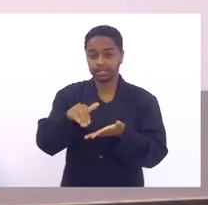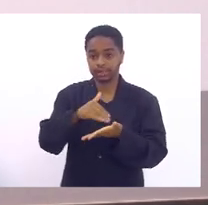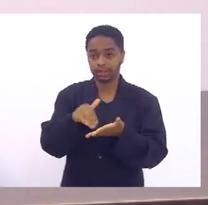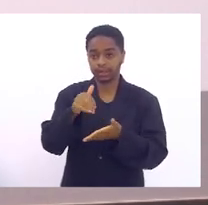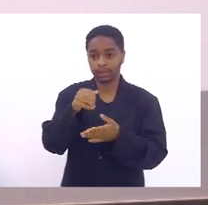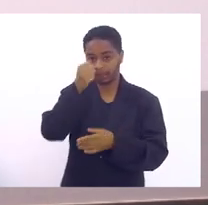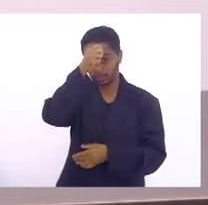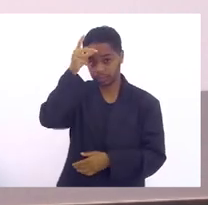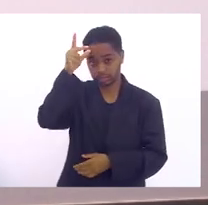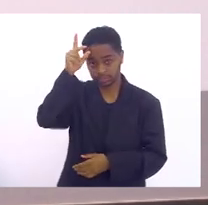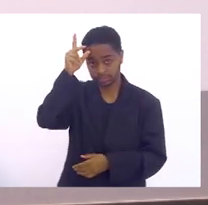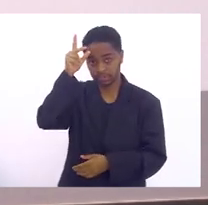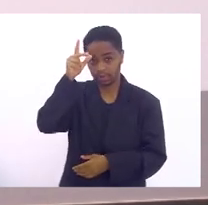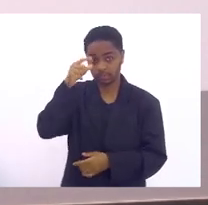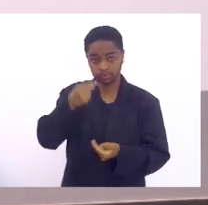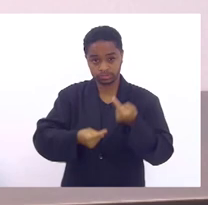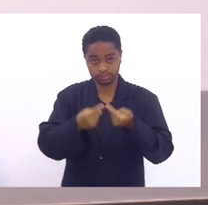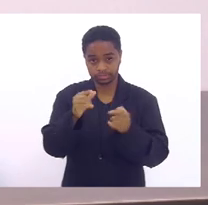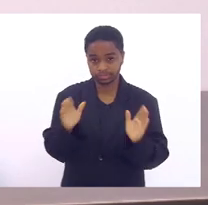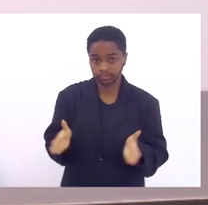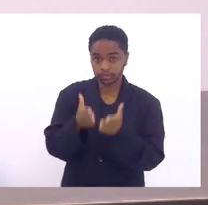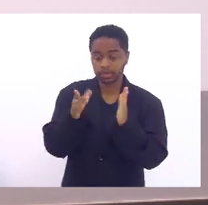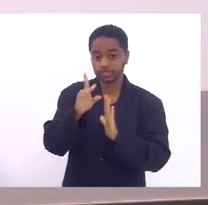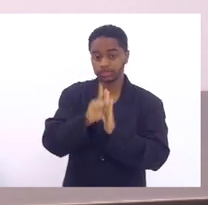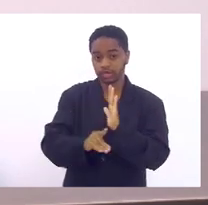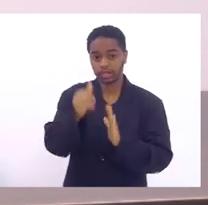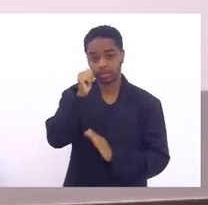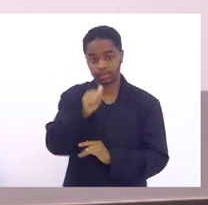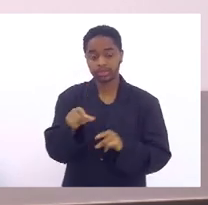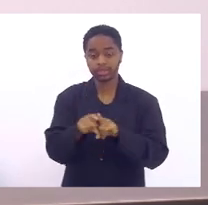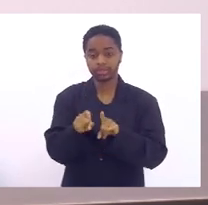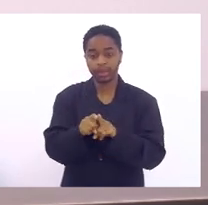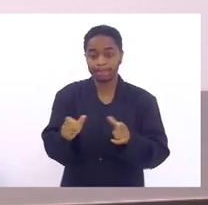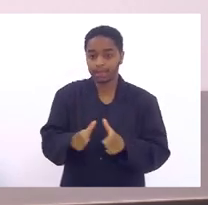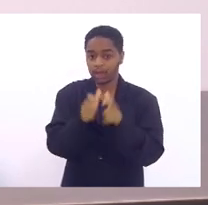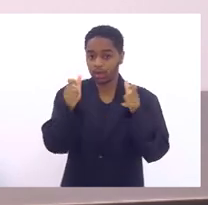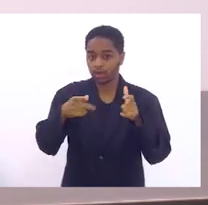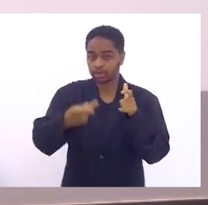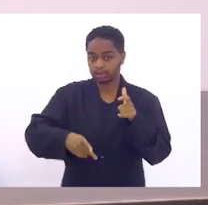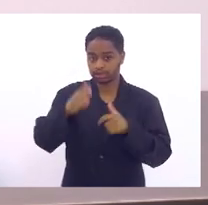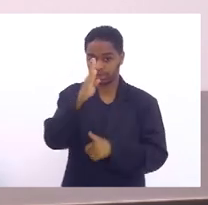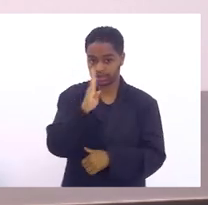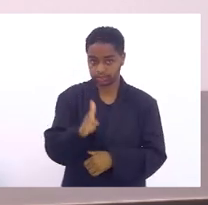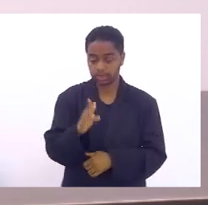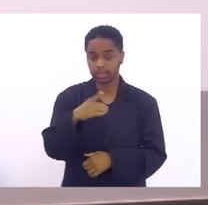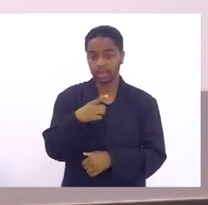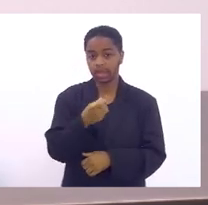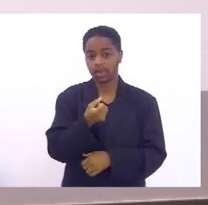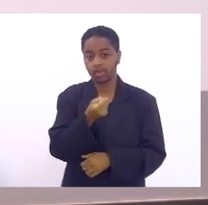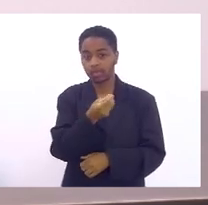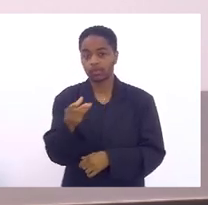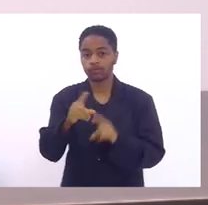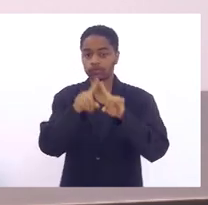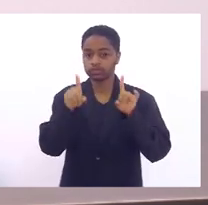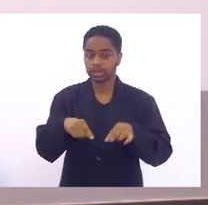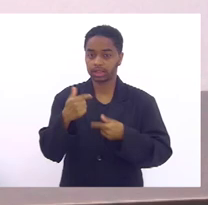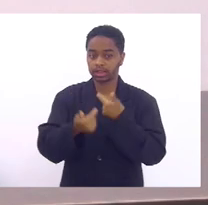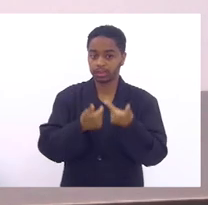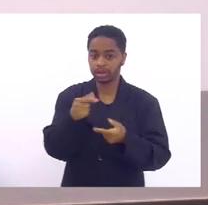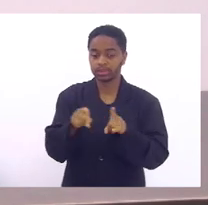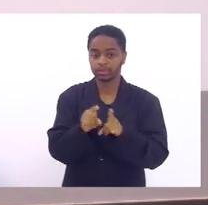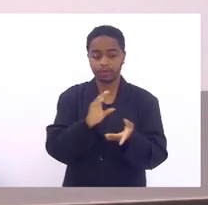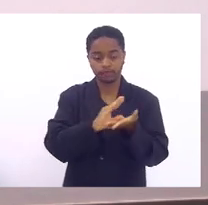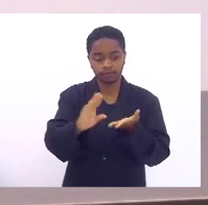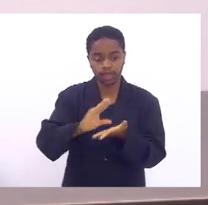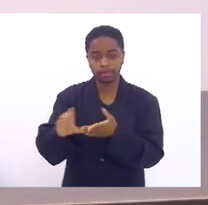mulher é também a maior do país então assim é é a maior em termos de quantitativo de pessoal trabalhando e de verba e